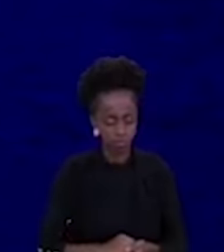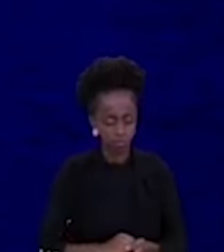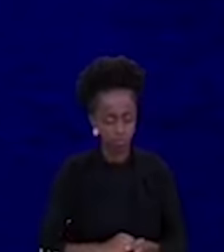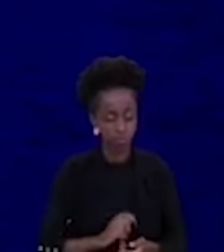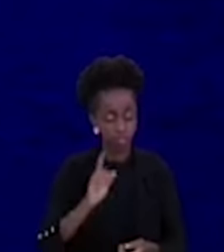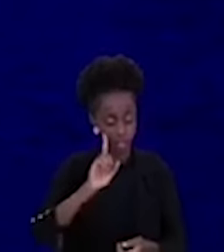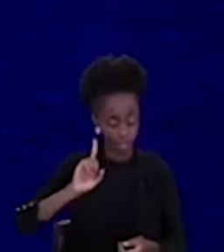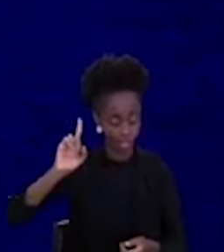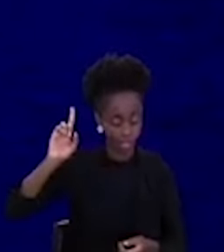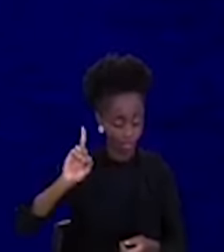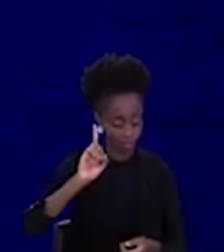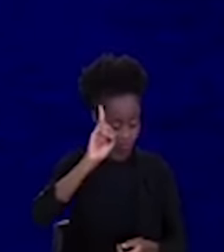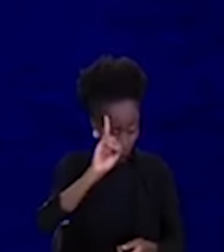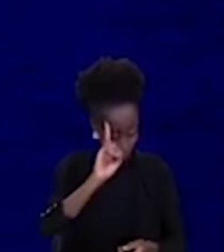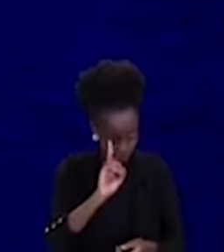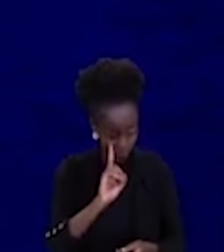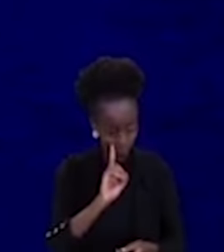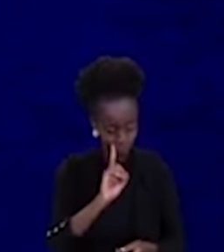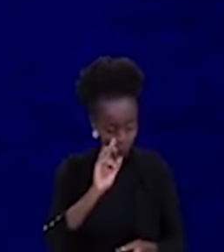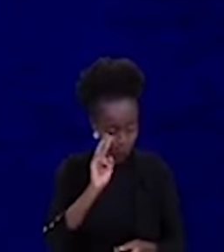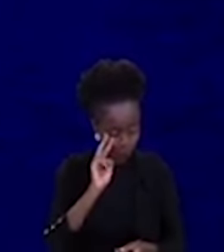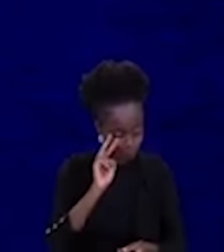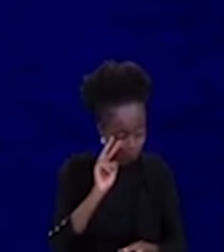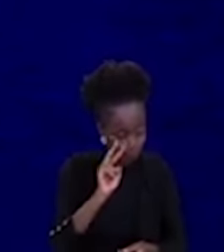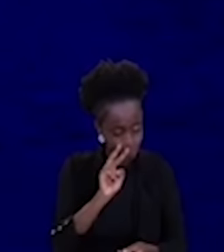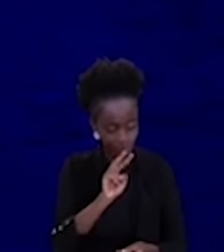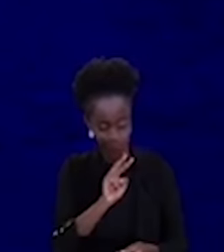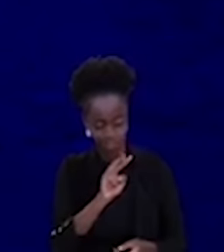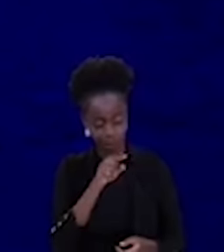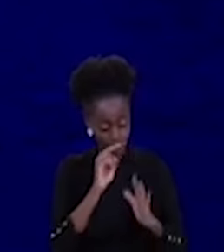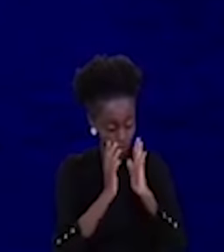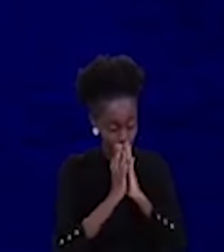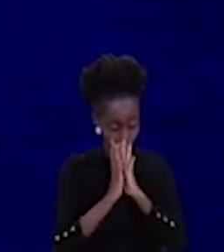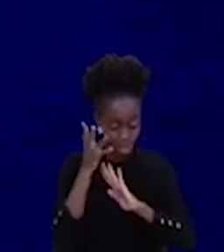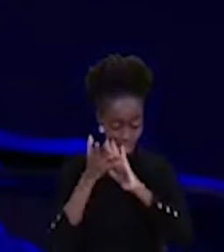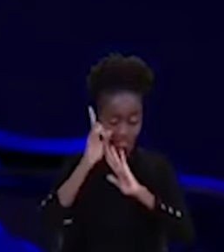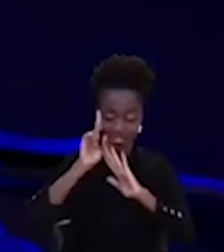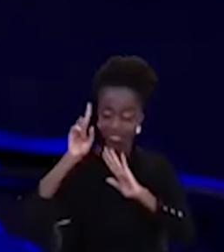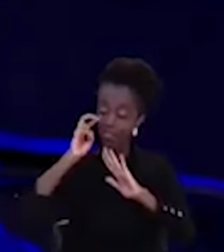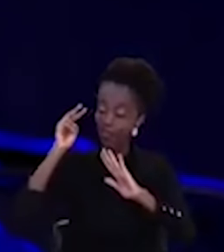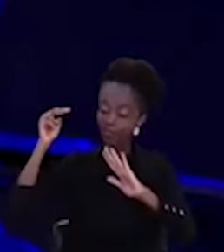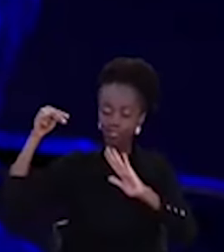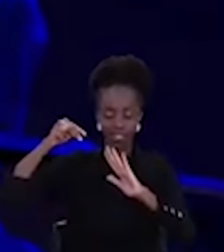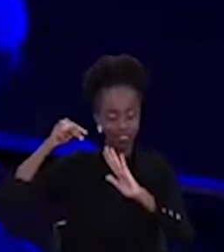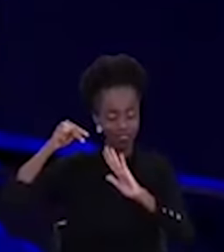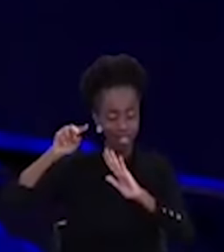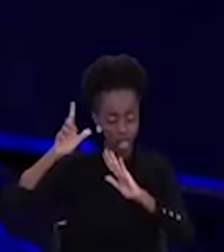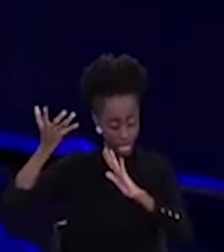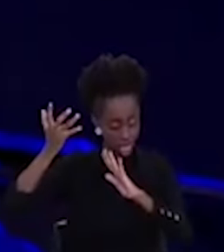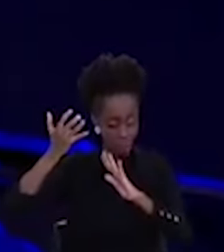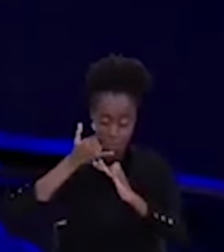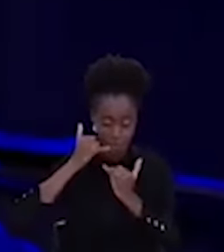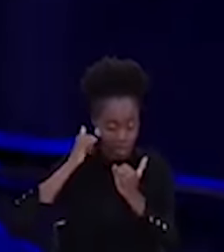Ele está aqui, minha amiga, meu amigo. Ele ouve você. Ele quer te